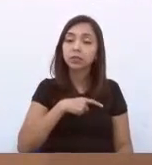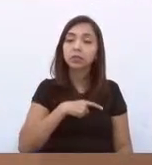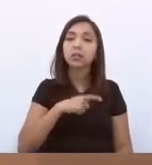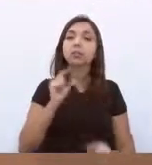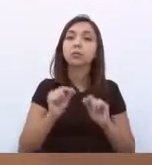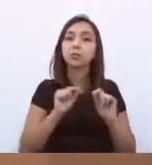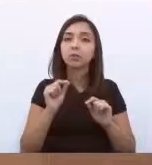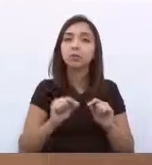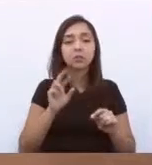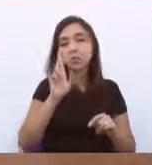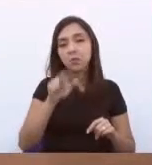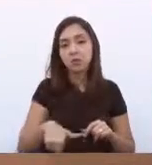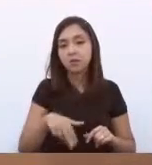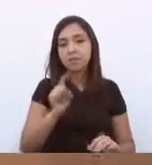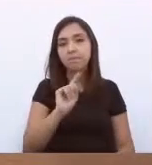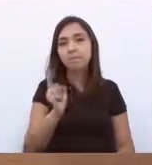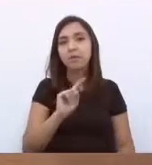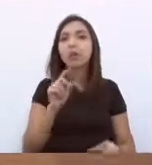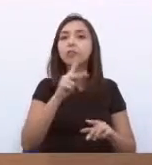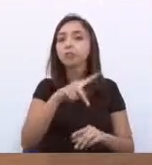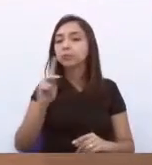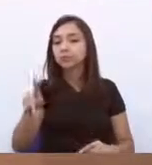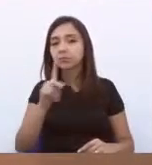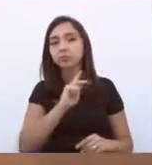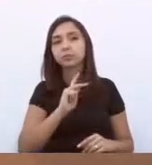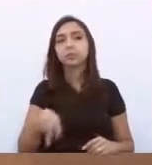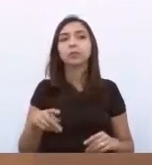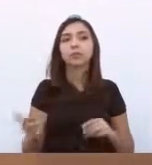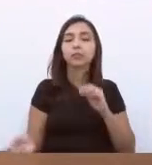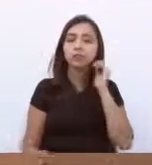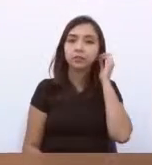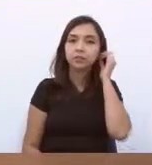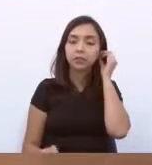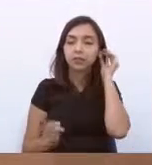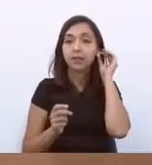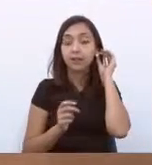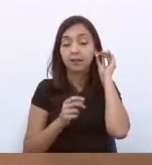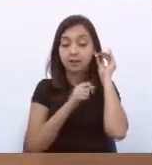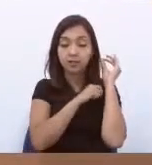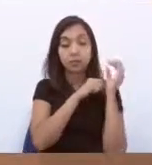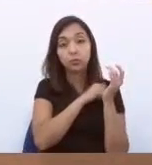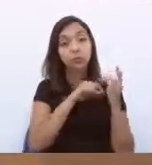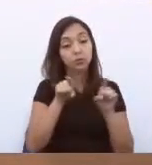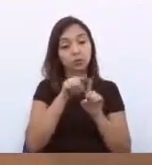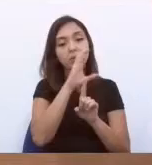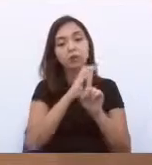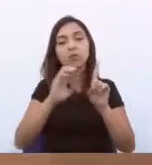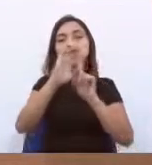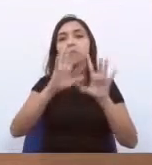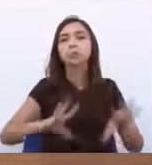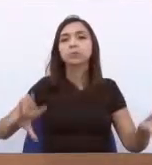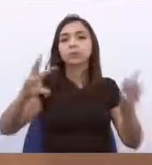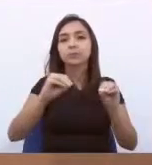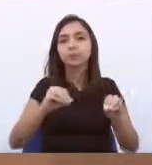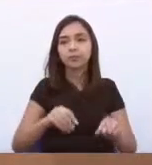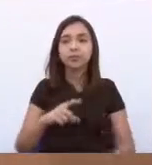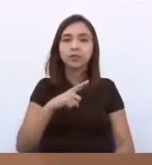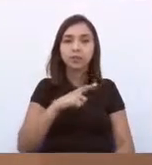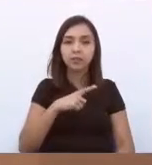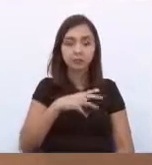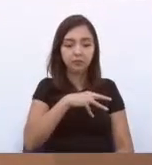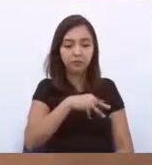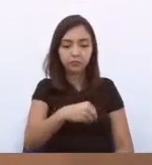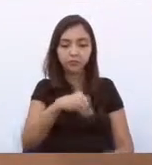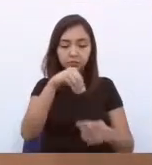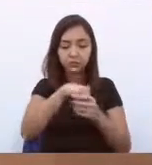tem a reprovação dos professores, dos alunos e da comunidade que tem seus filhos